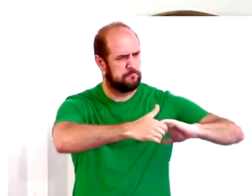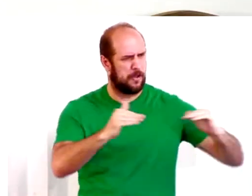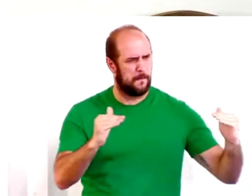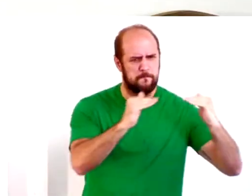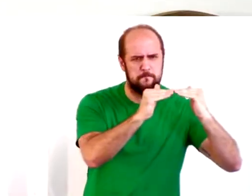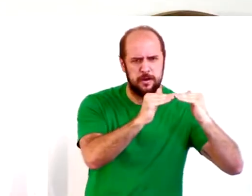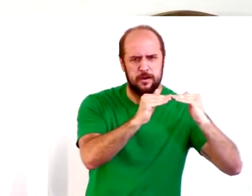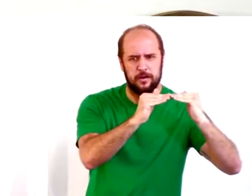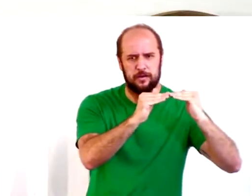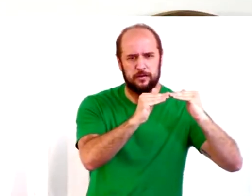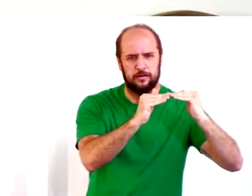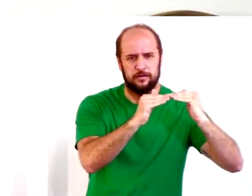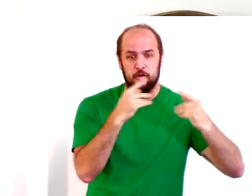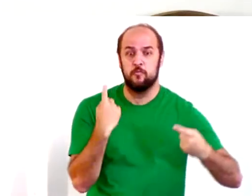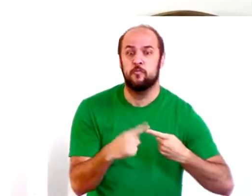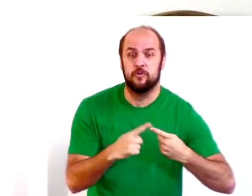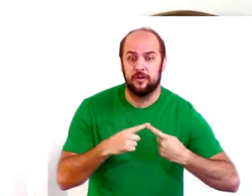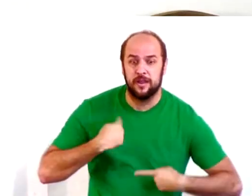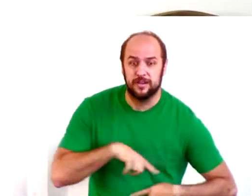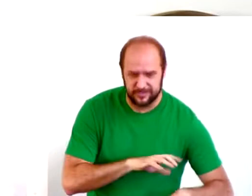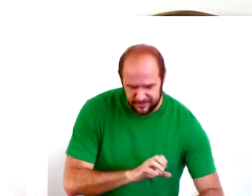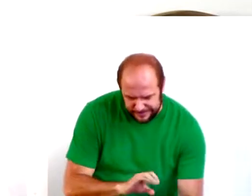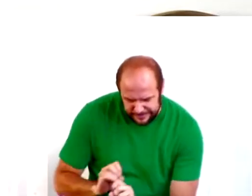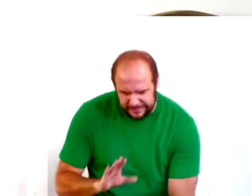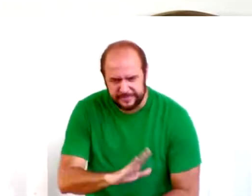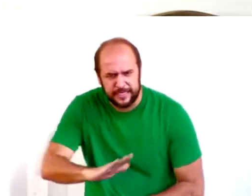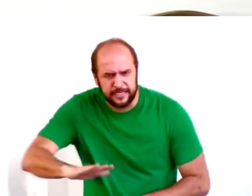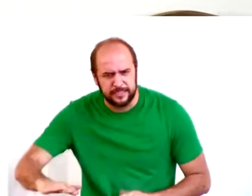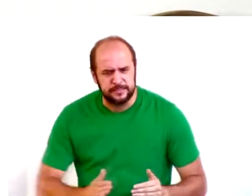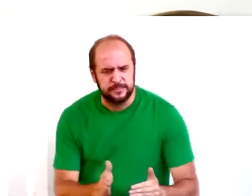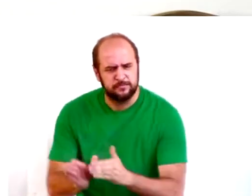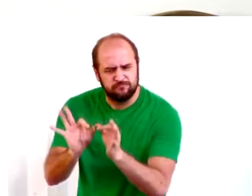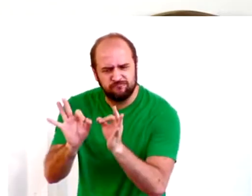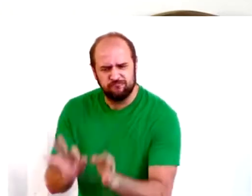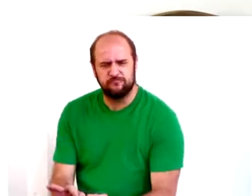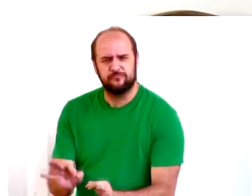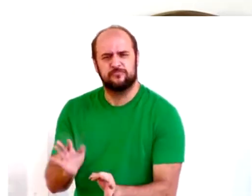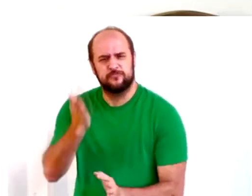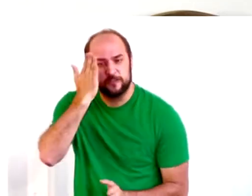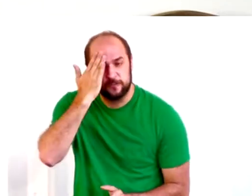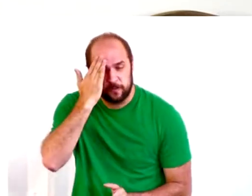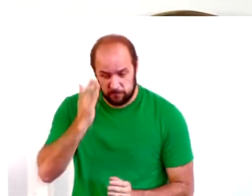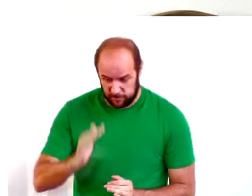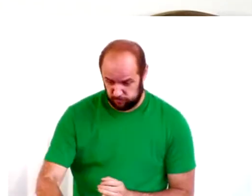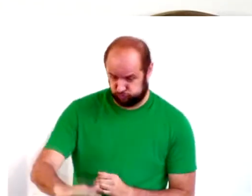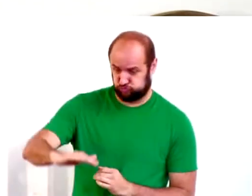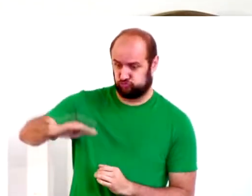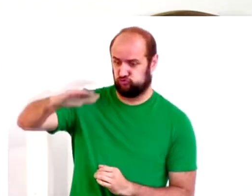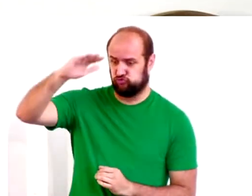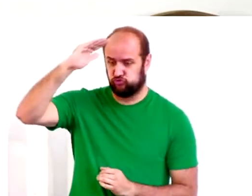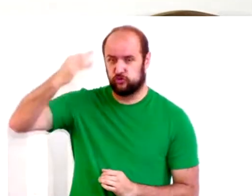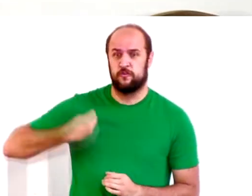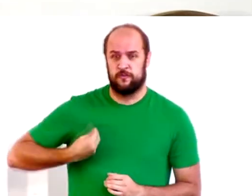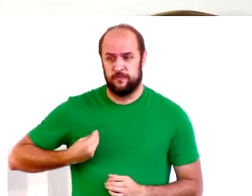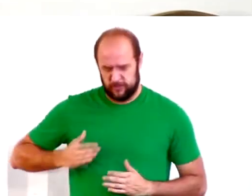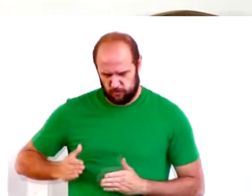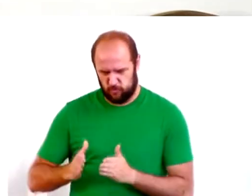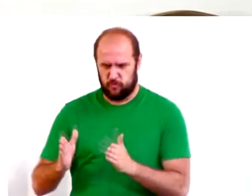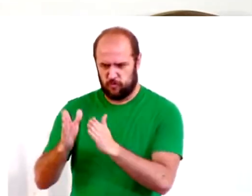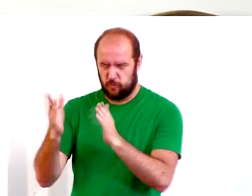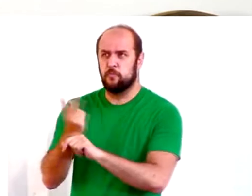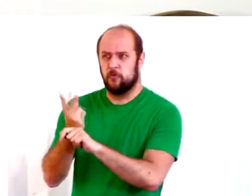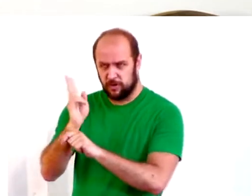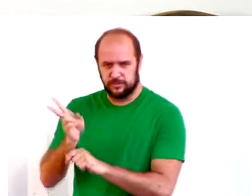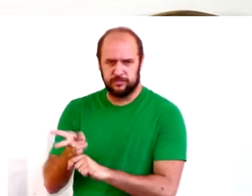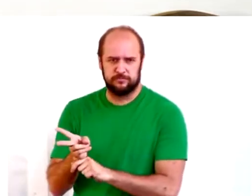que nós ensinamos os nossos filhos no caminho em que eles devem andar, sabendo que mesmo quando eles ficarem velhos, não vão se desviar?